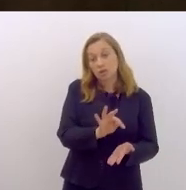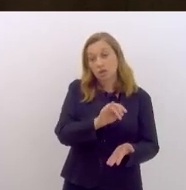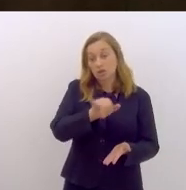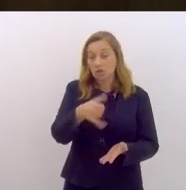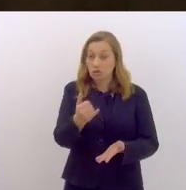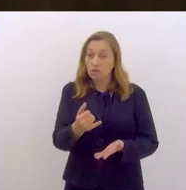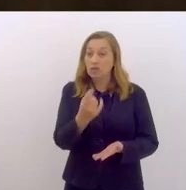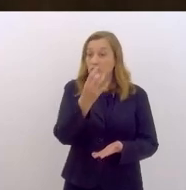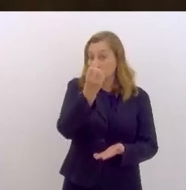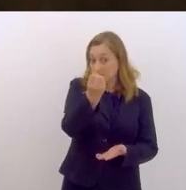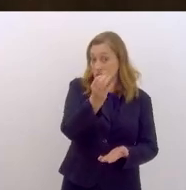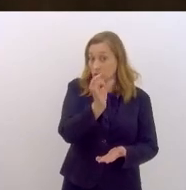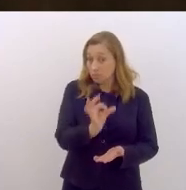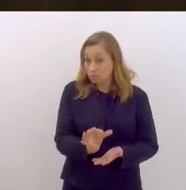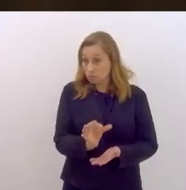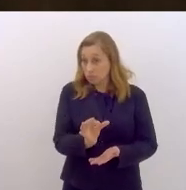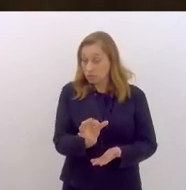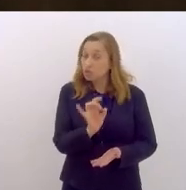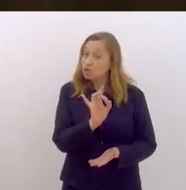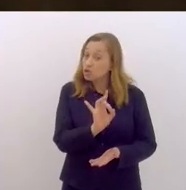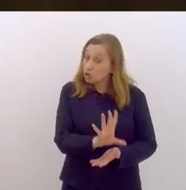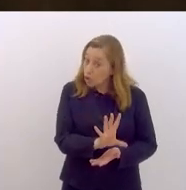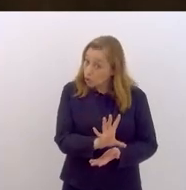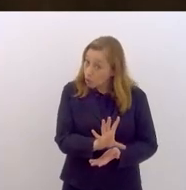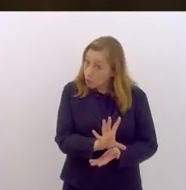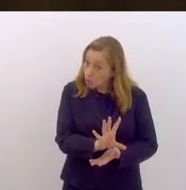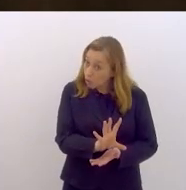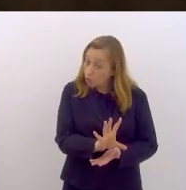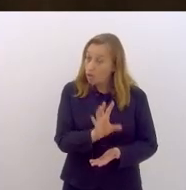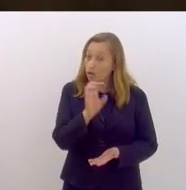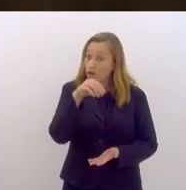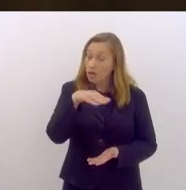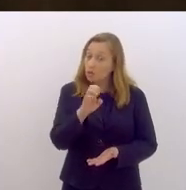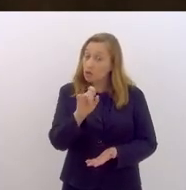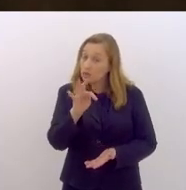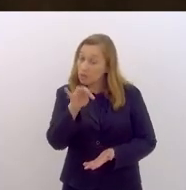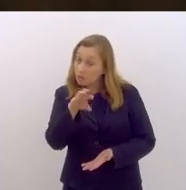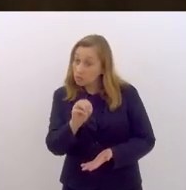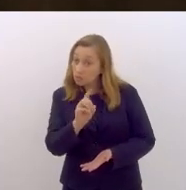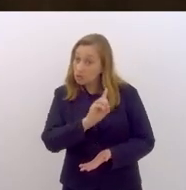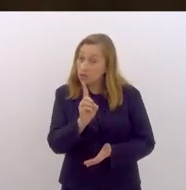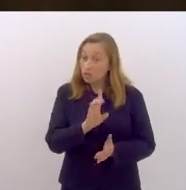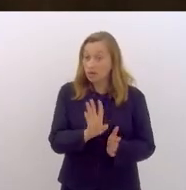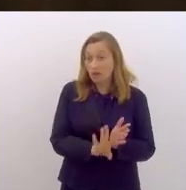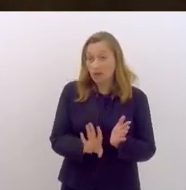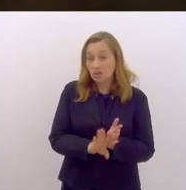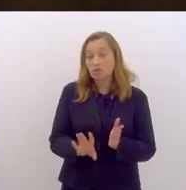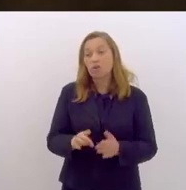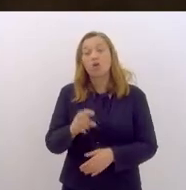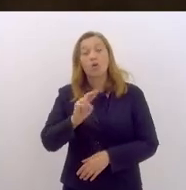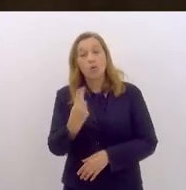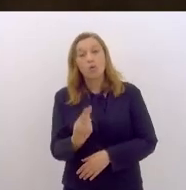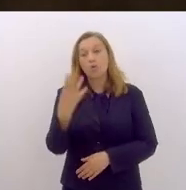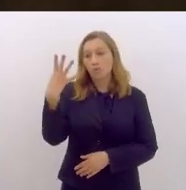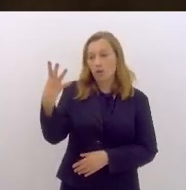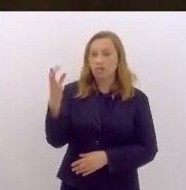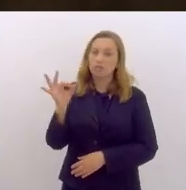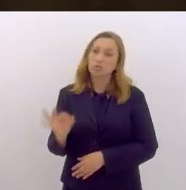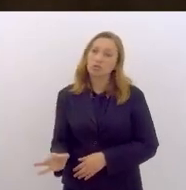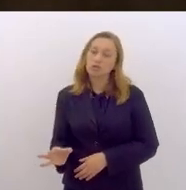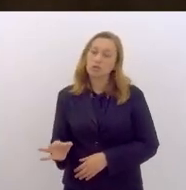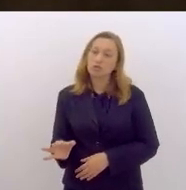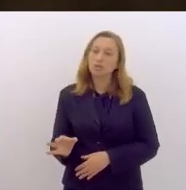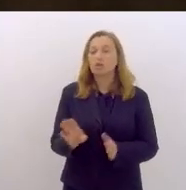é 6% somente sobre emolumentos e não custas, ou 4%